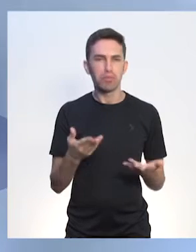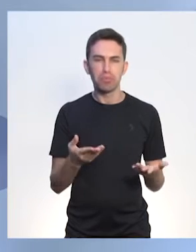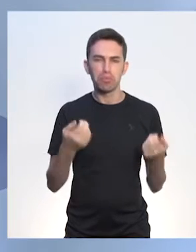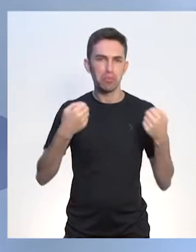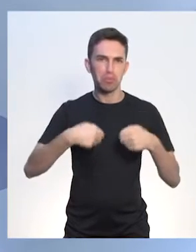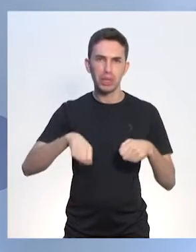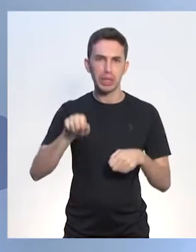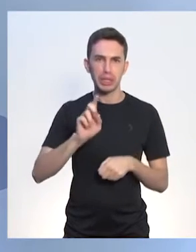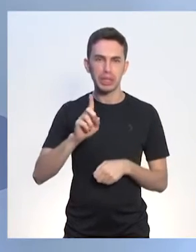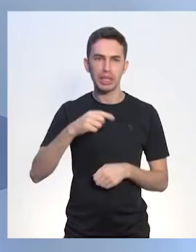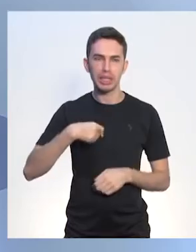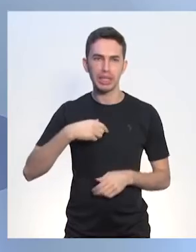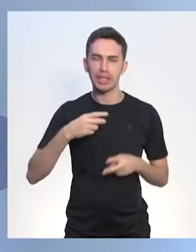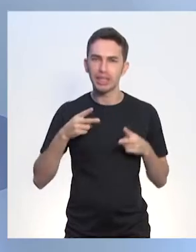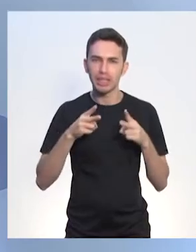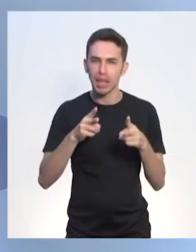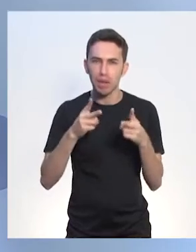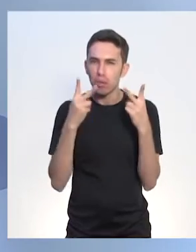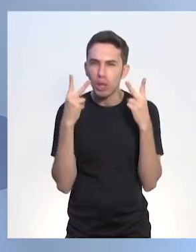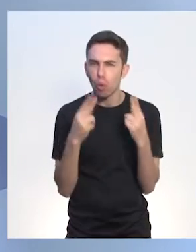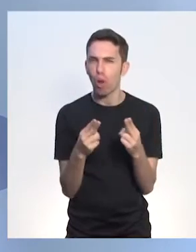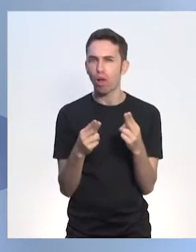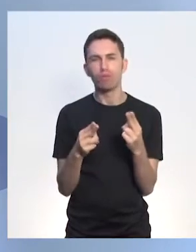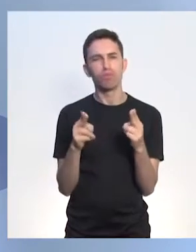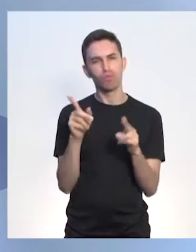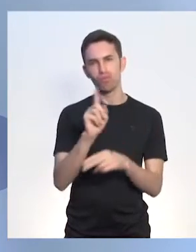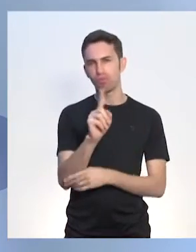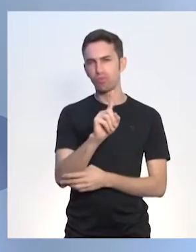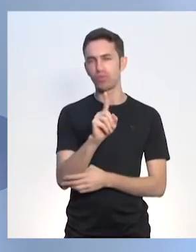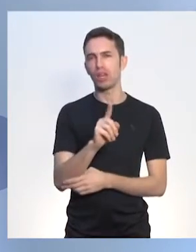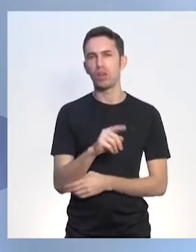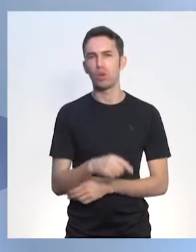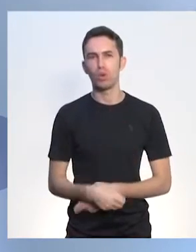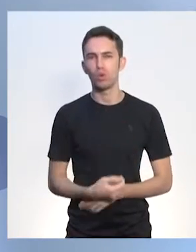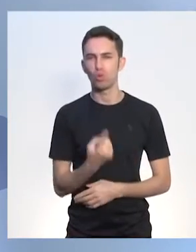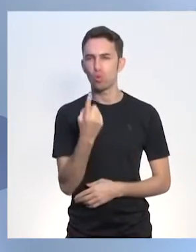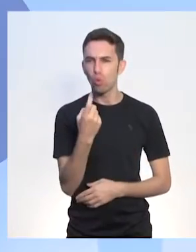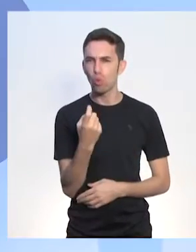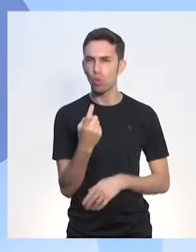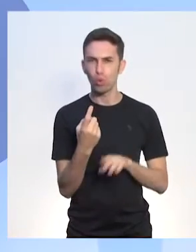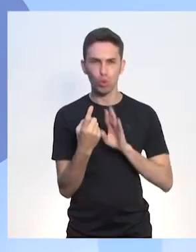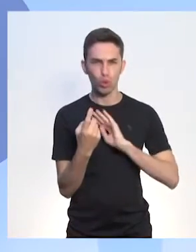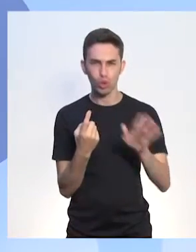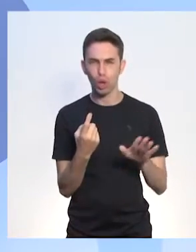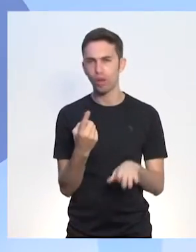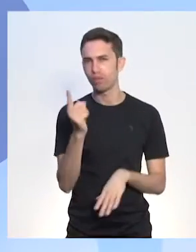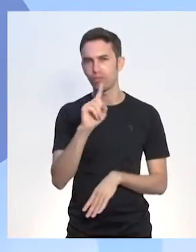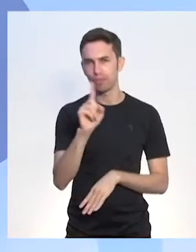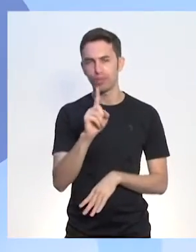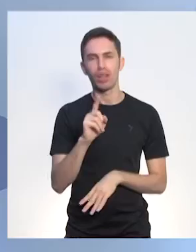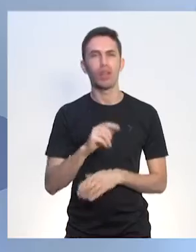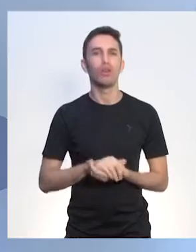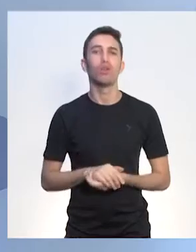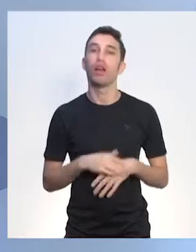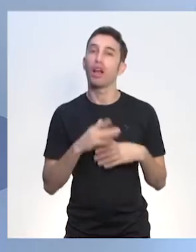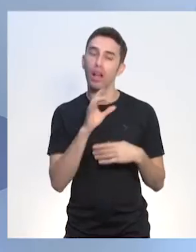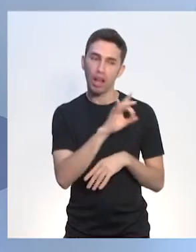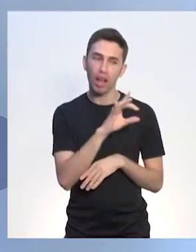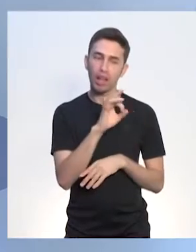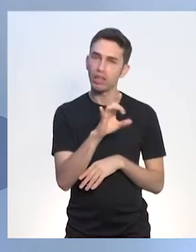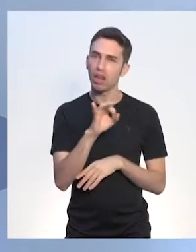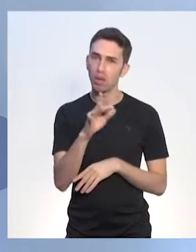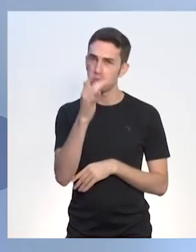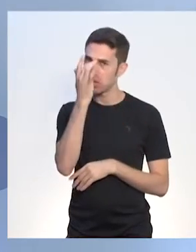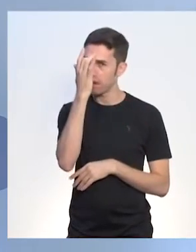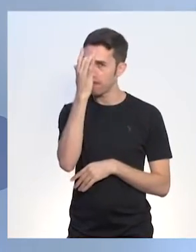ser fixo nesse caso, né, Osmar? É Pré-determinado, único. né? Faz desse jeito, né? É, cada um tem